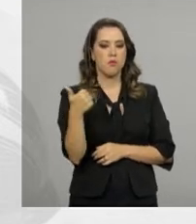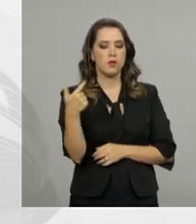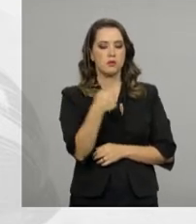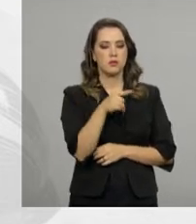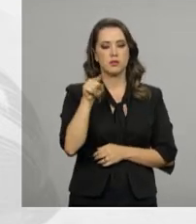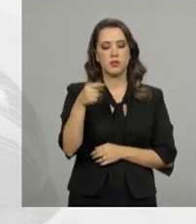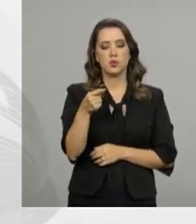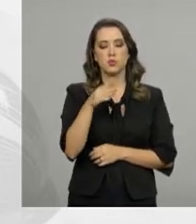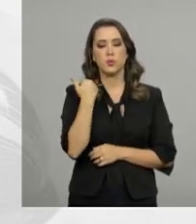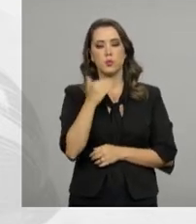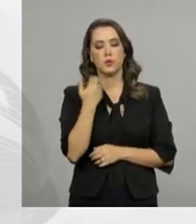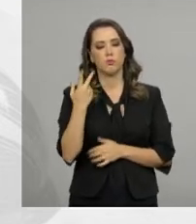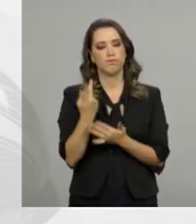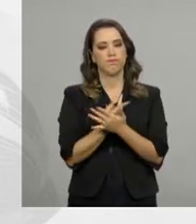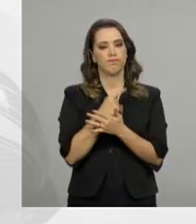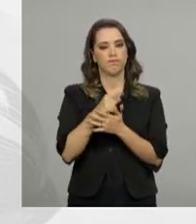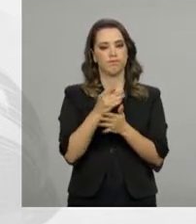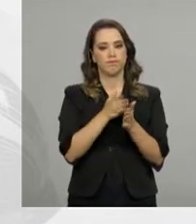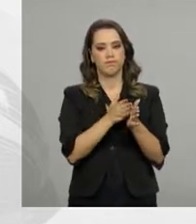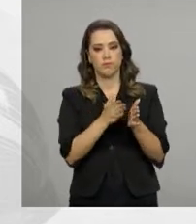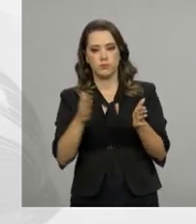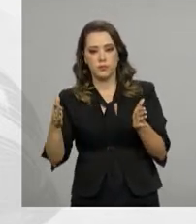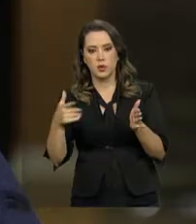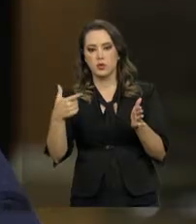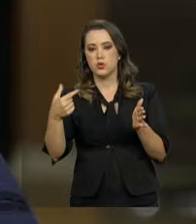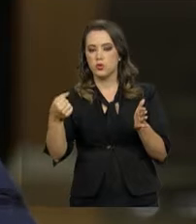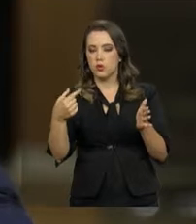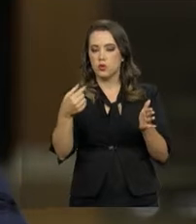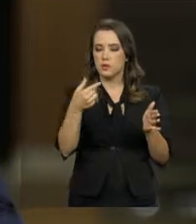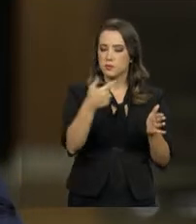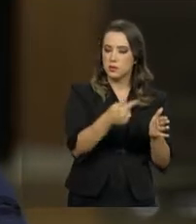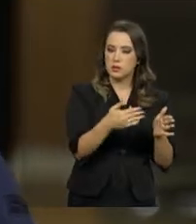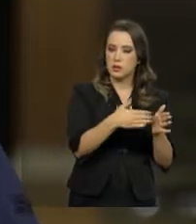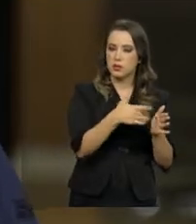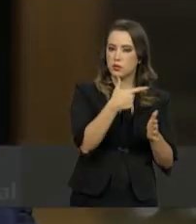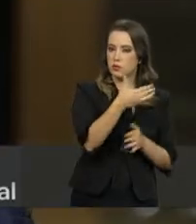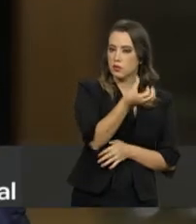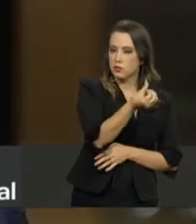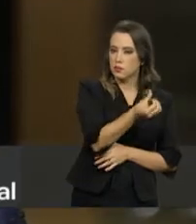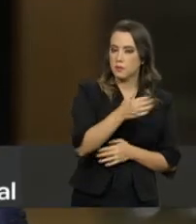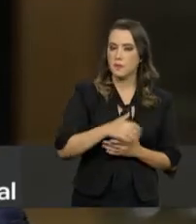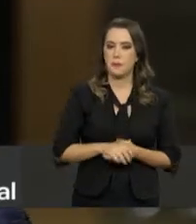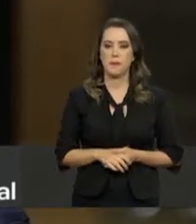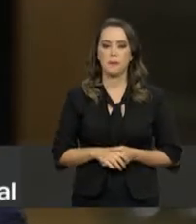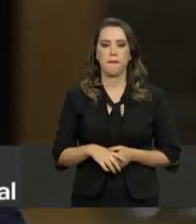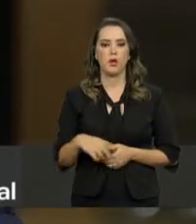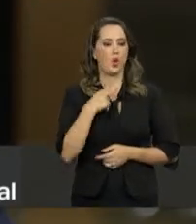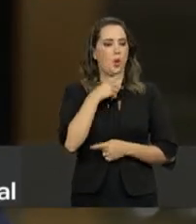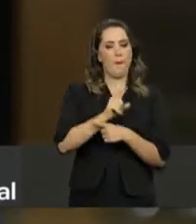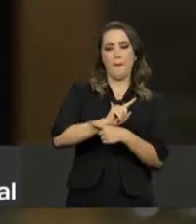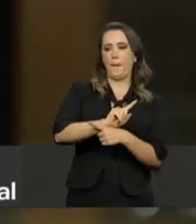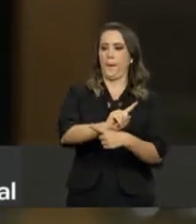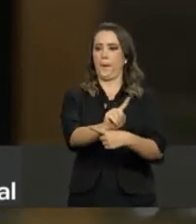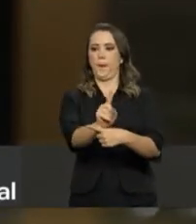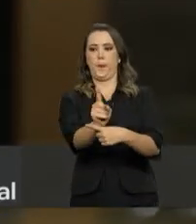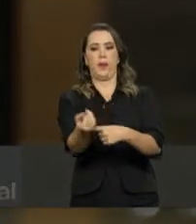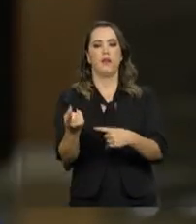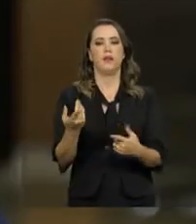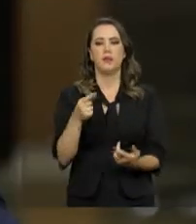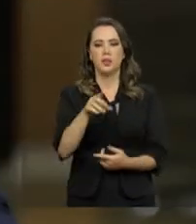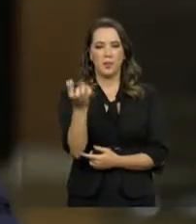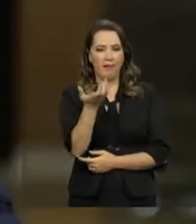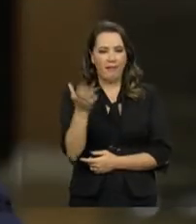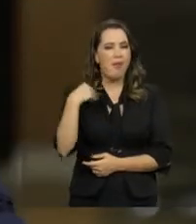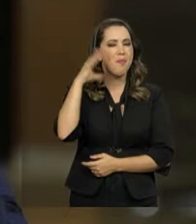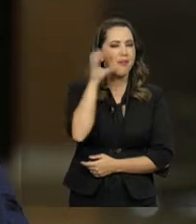mil mortes registradas nesse mesmo período não adianta você extrapolar os limites de velocidade para ganhar 10 15 minutos é